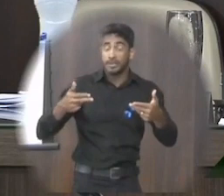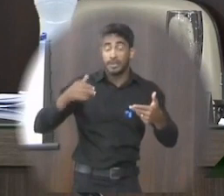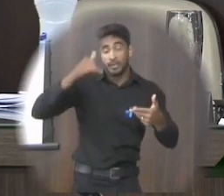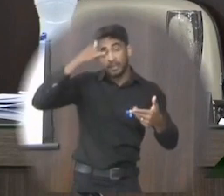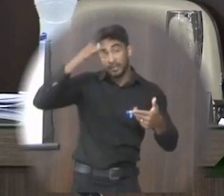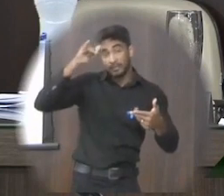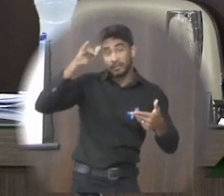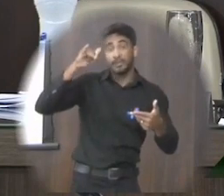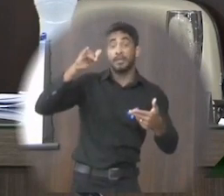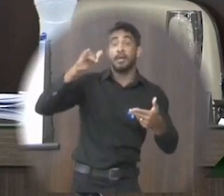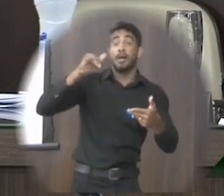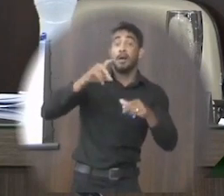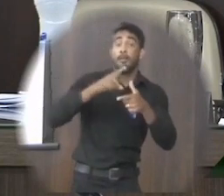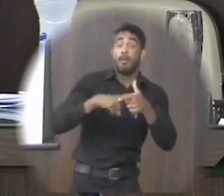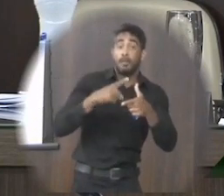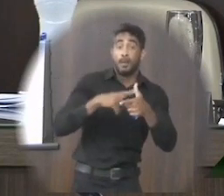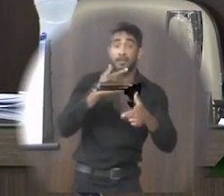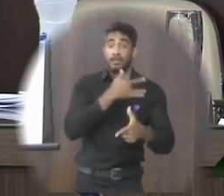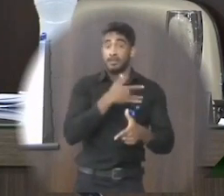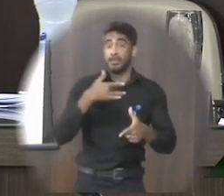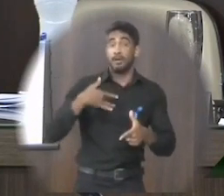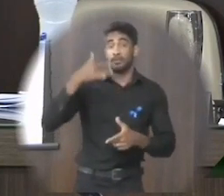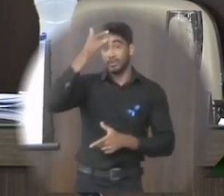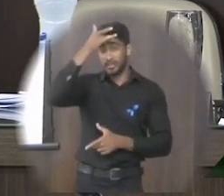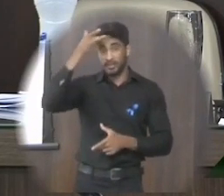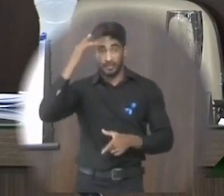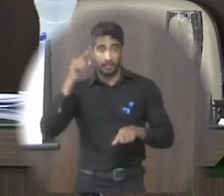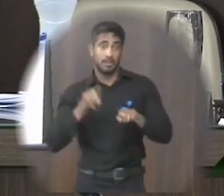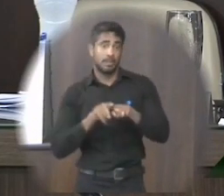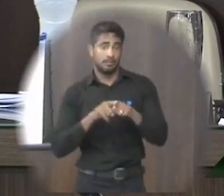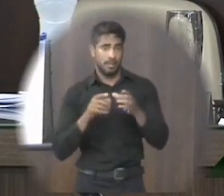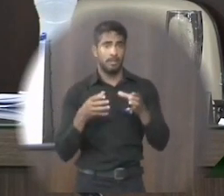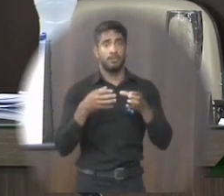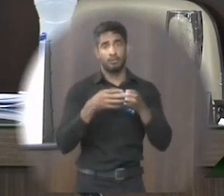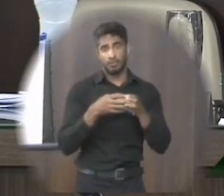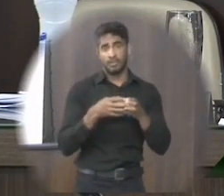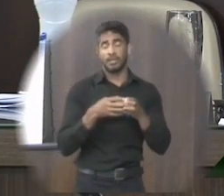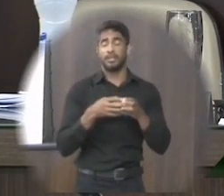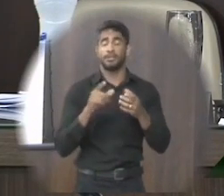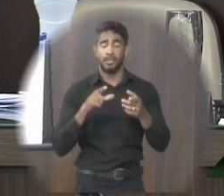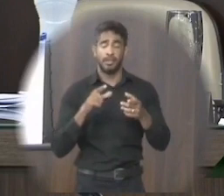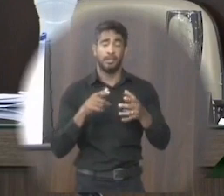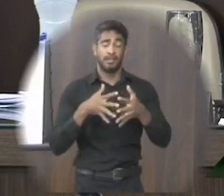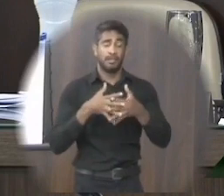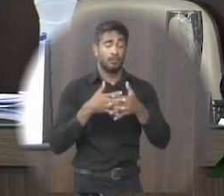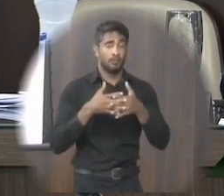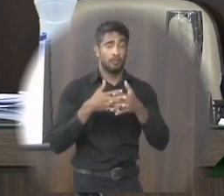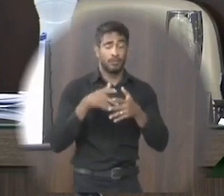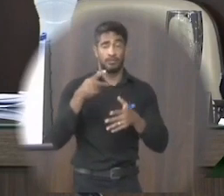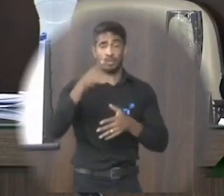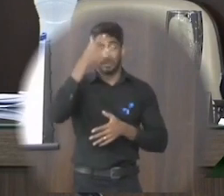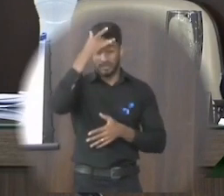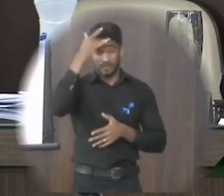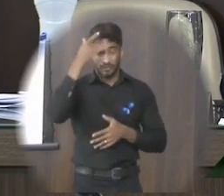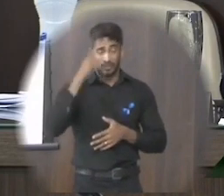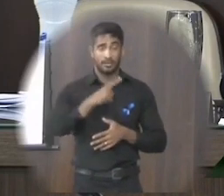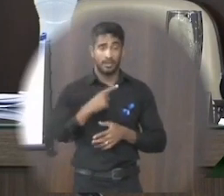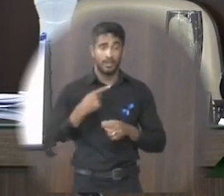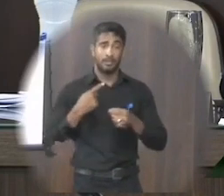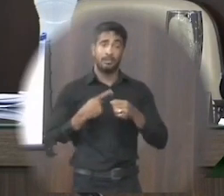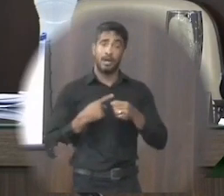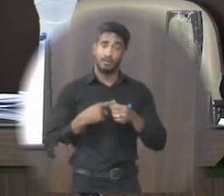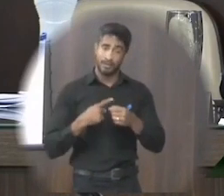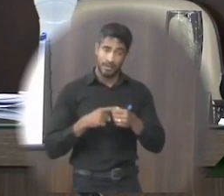coletividade. Considerando que a situação apresentada tem ocasionado transtornos aos moradores, bem como aos municípios